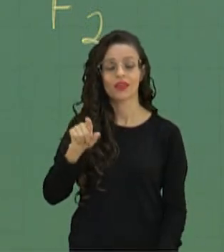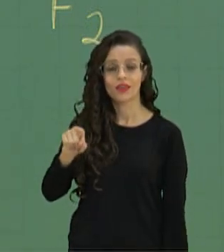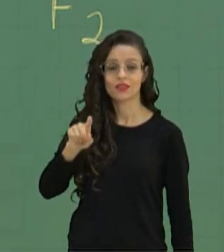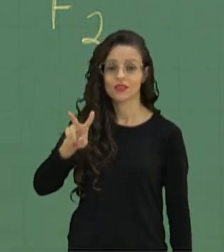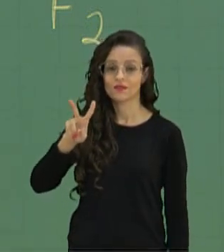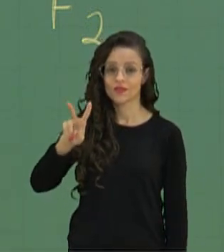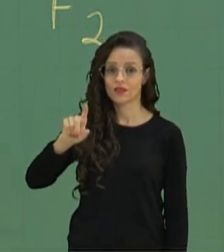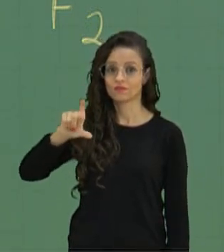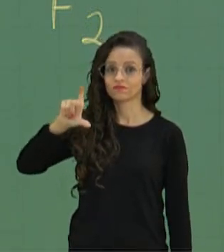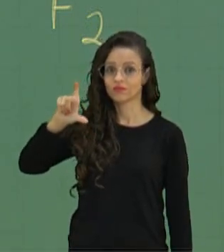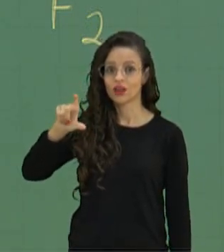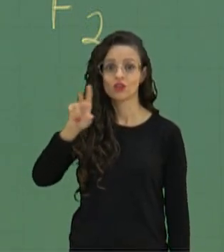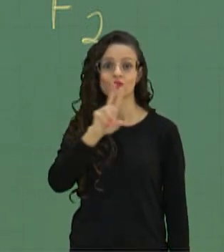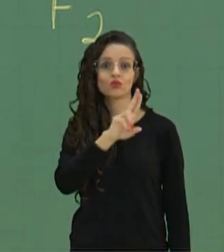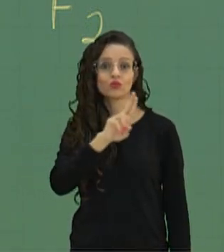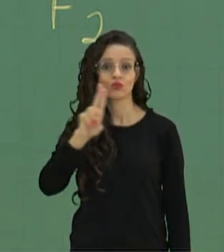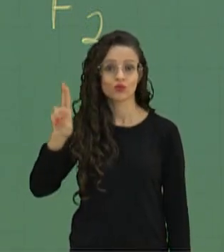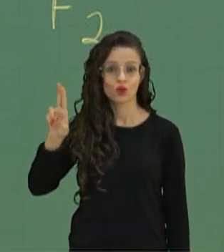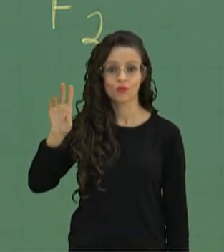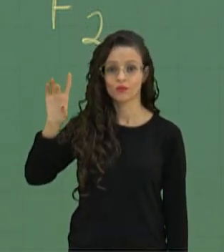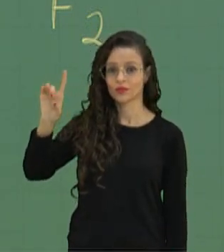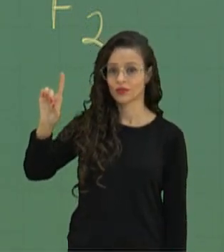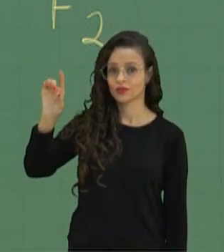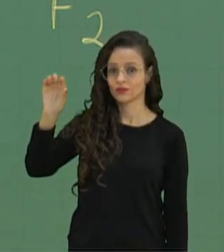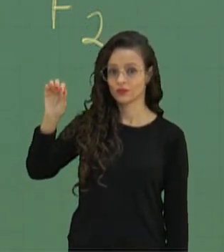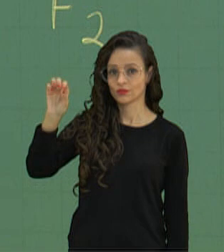forte, ele chamou de fator